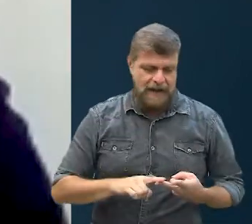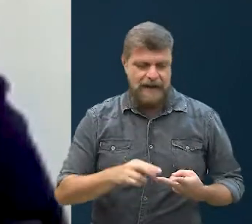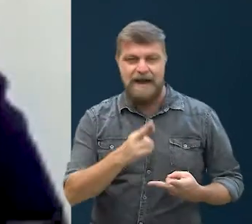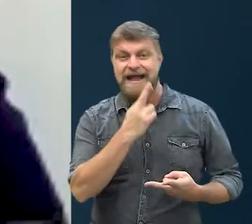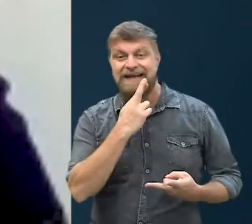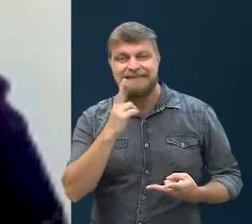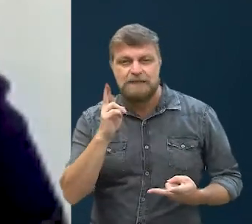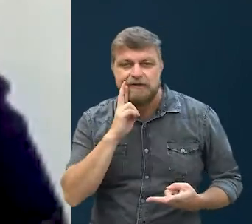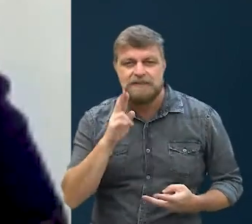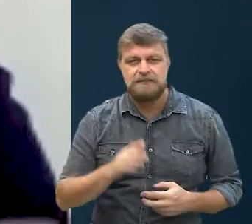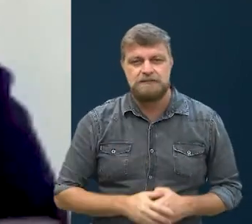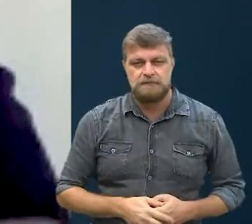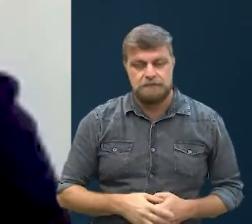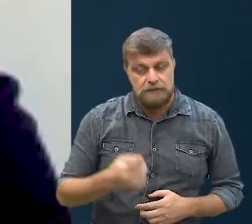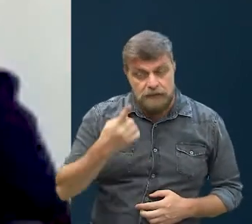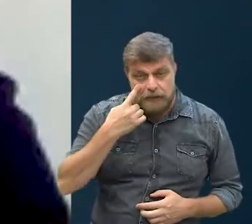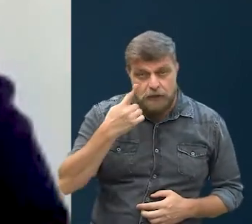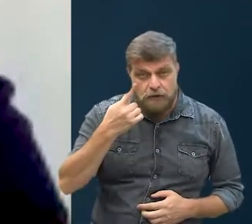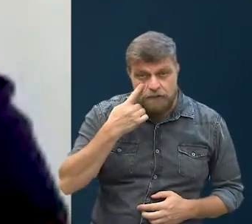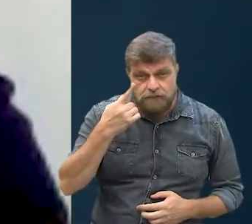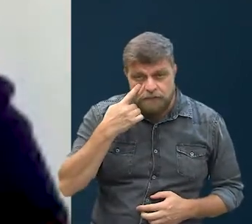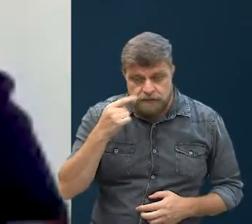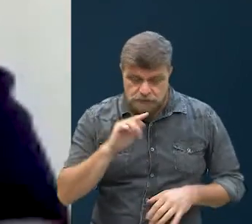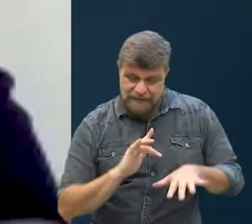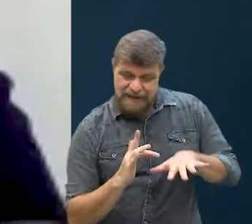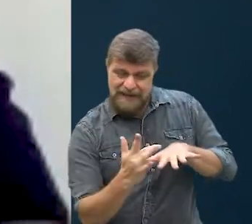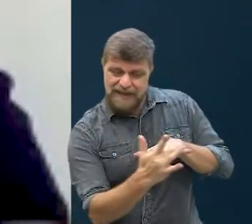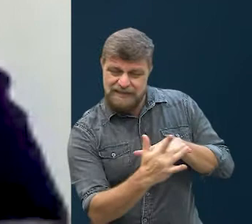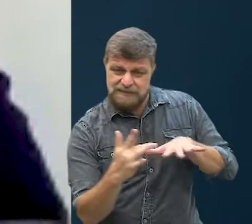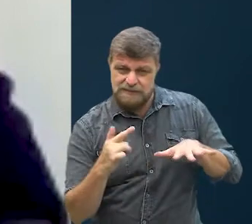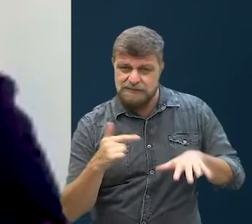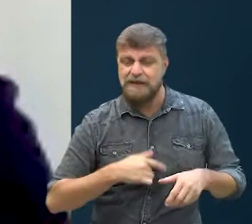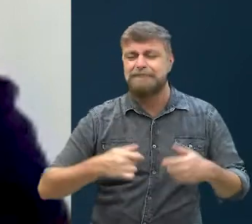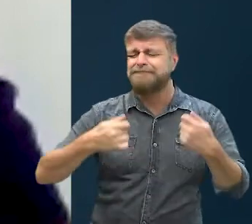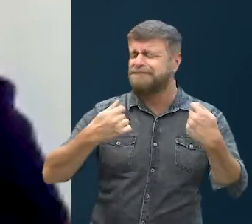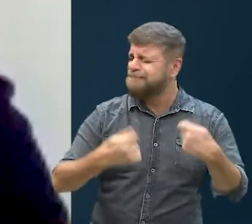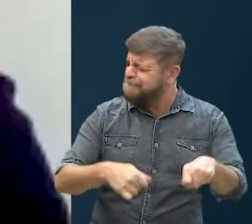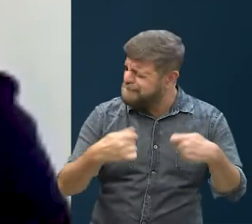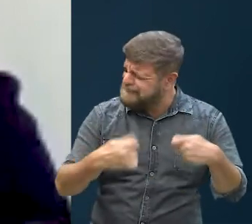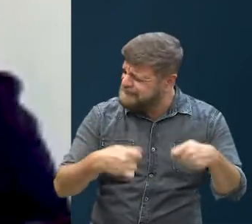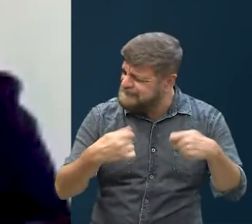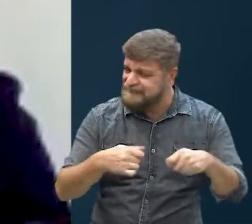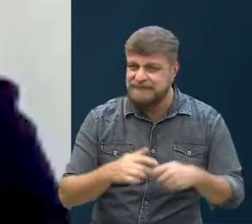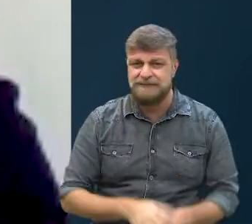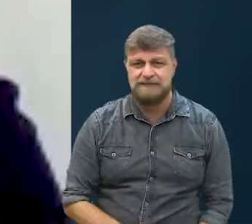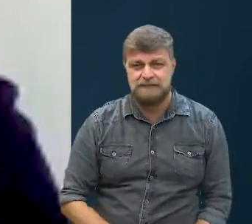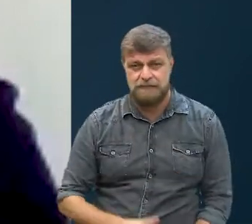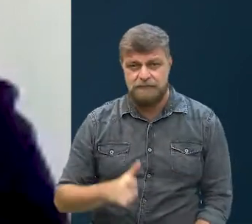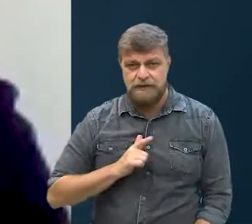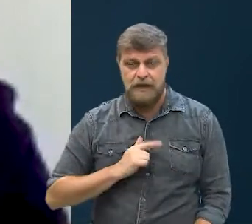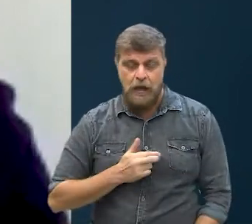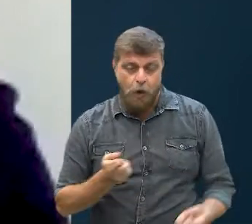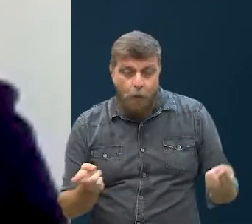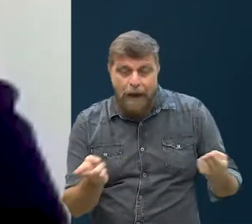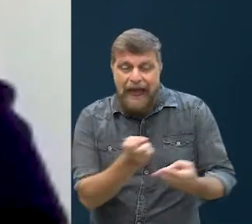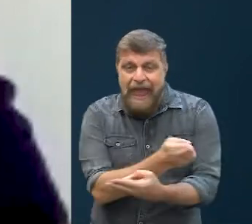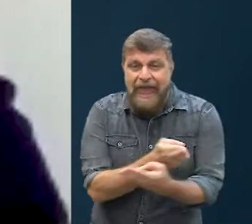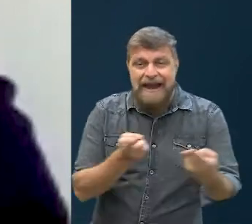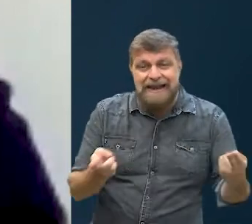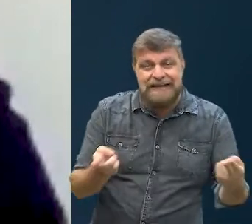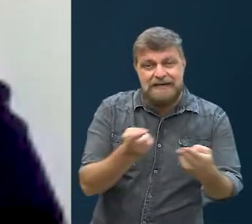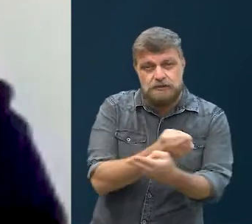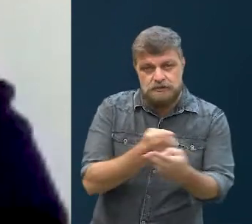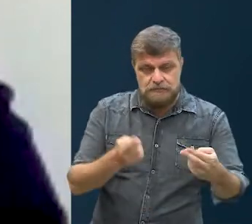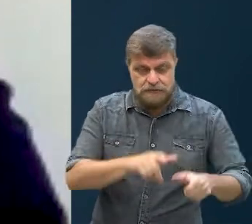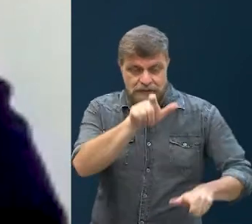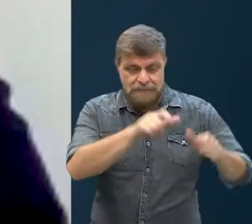restaurantes, e a gente vê isso com uma demanda pelo relacionamento, pelo